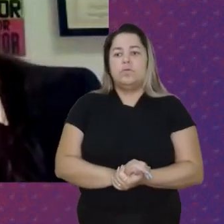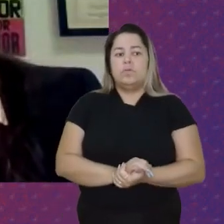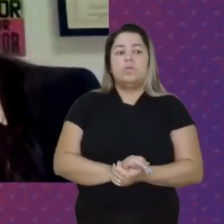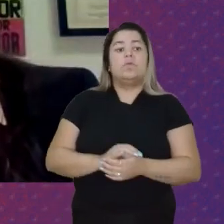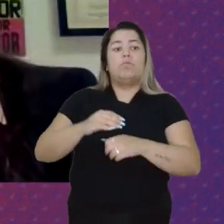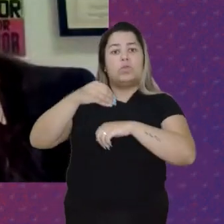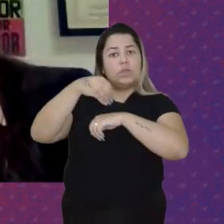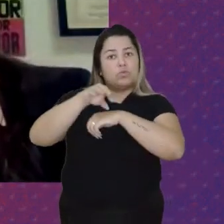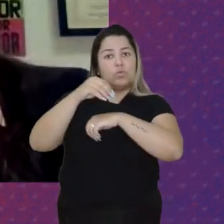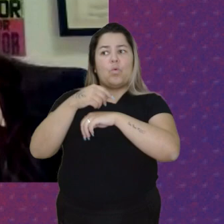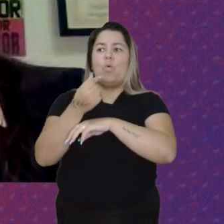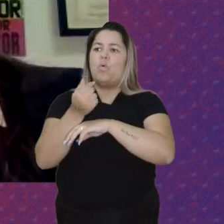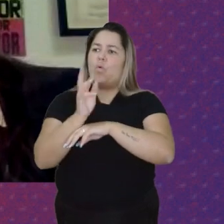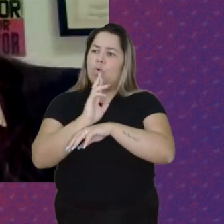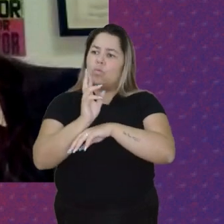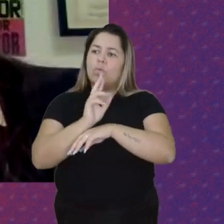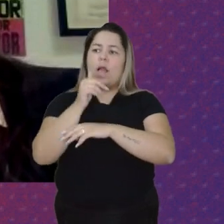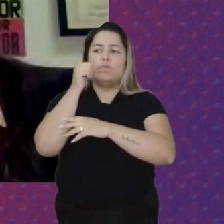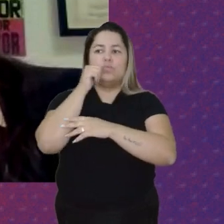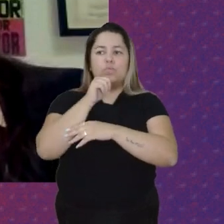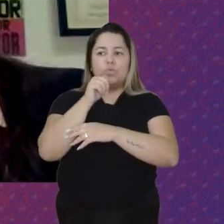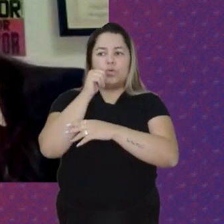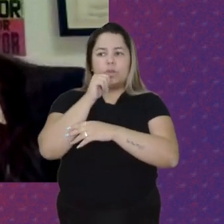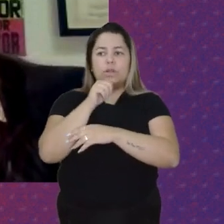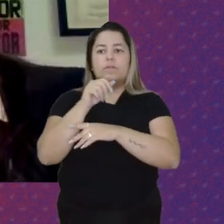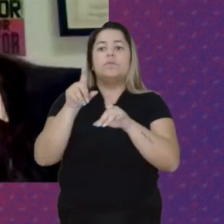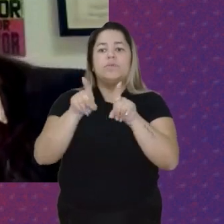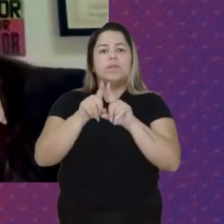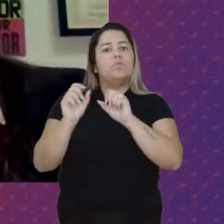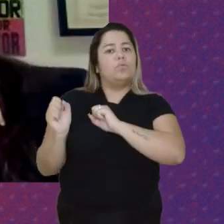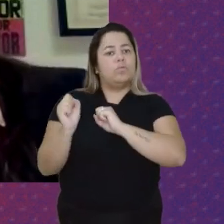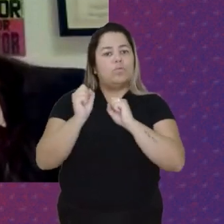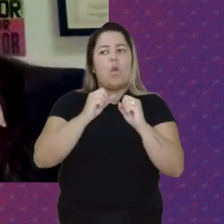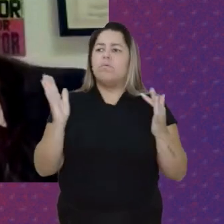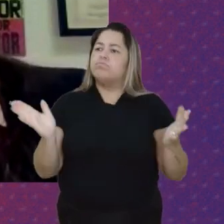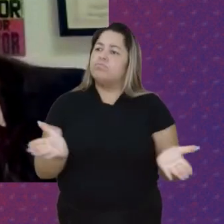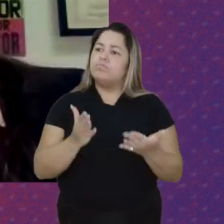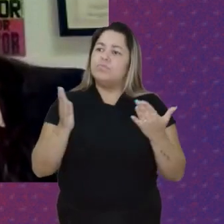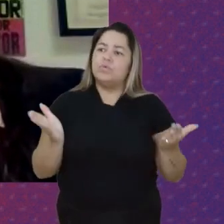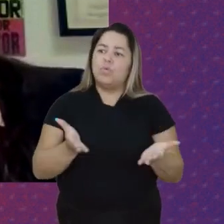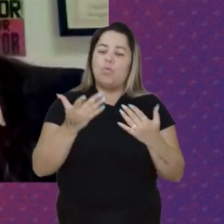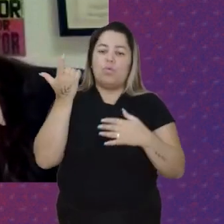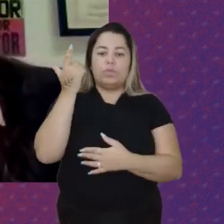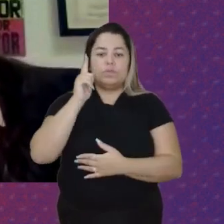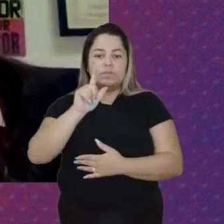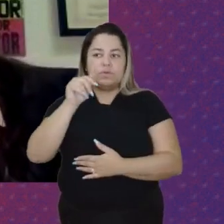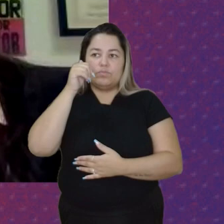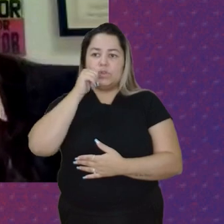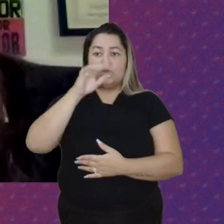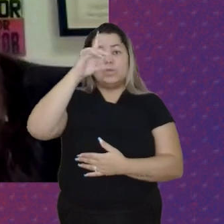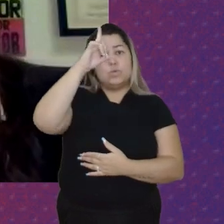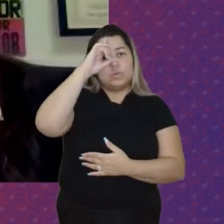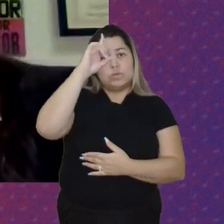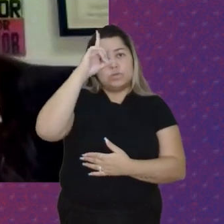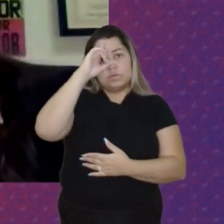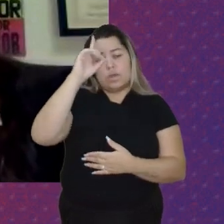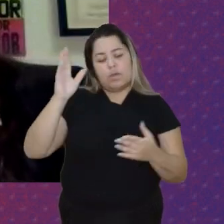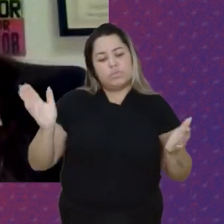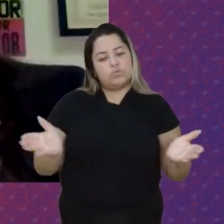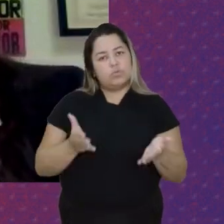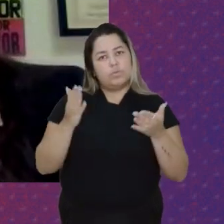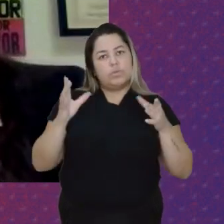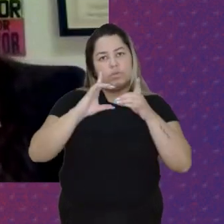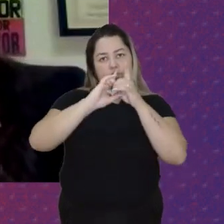destinem recursos para as secretarias de mulheres e para que elas possam ali estimular a participação de mulheres na política no dia a dia, para estimular a